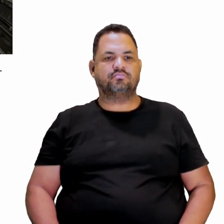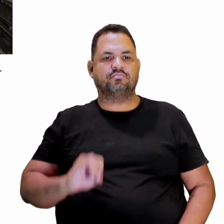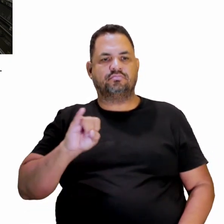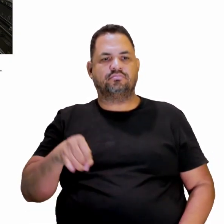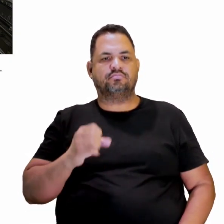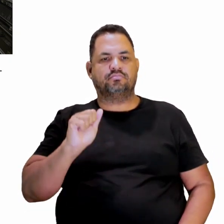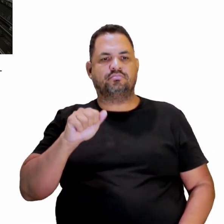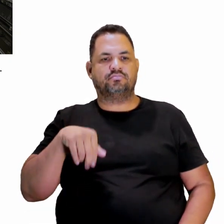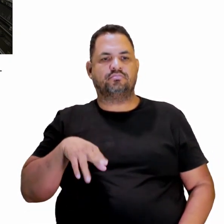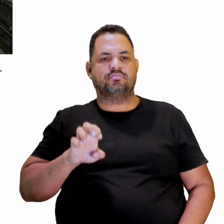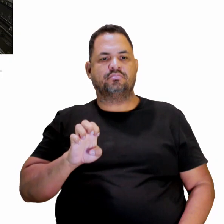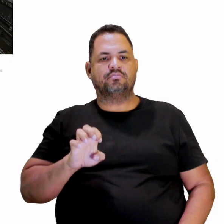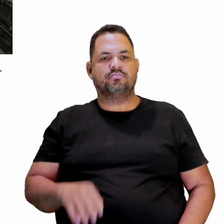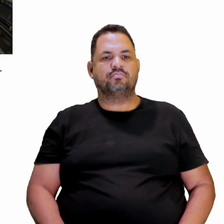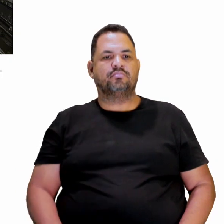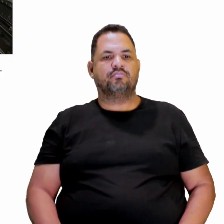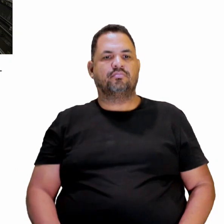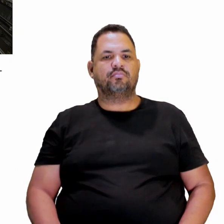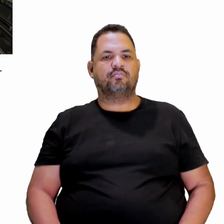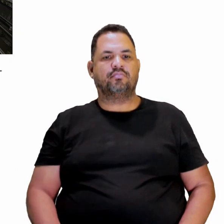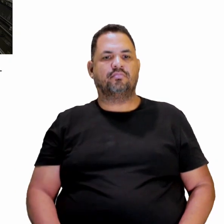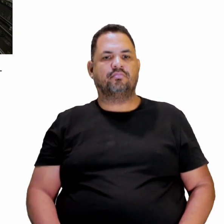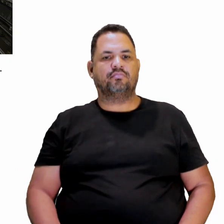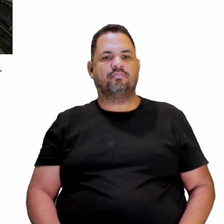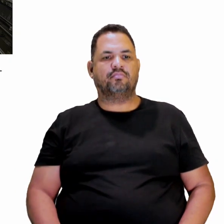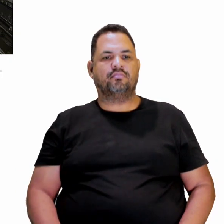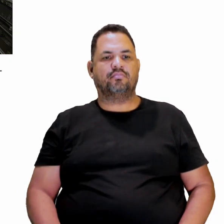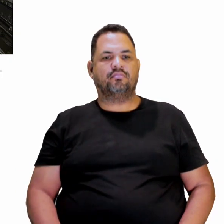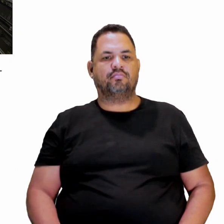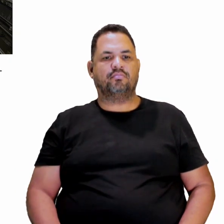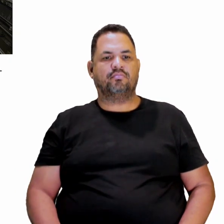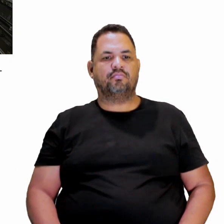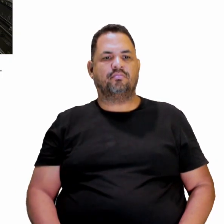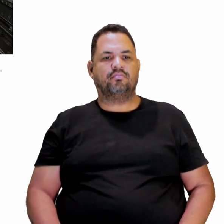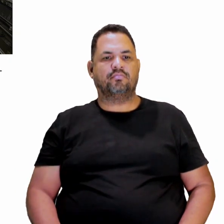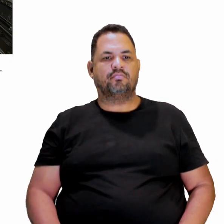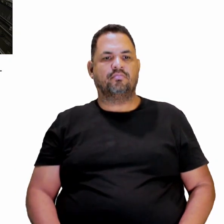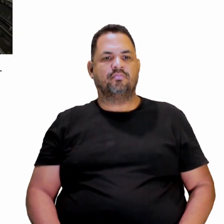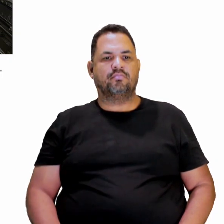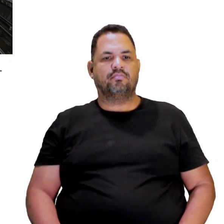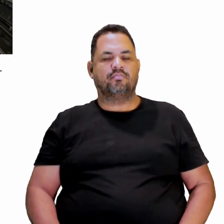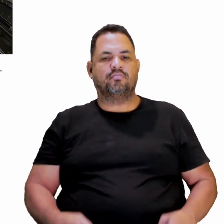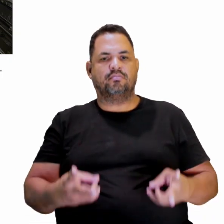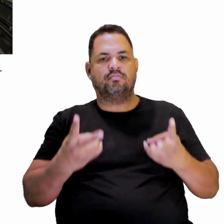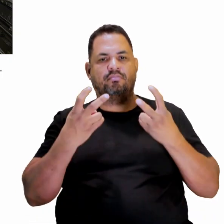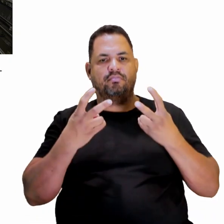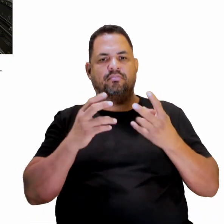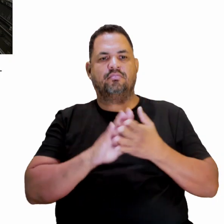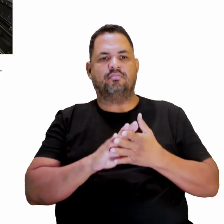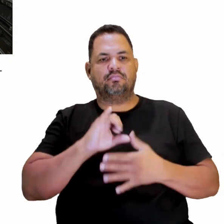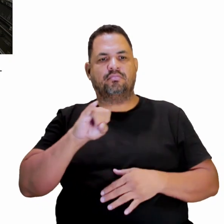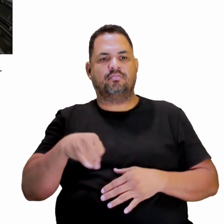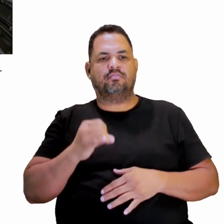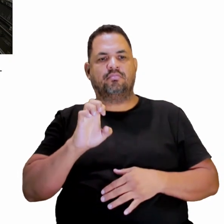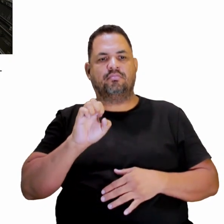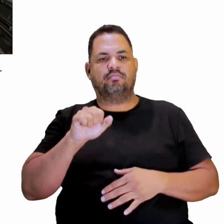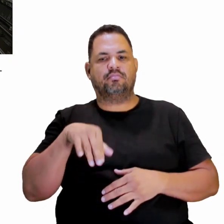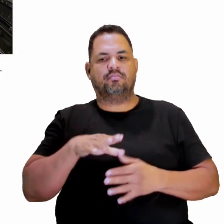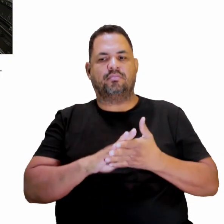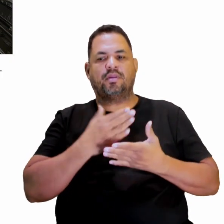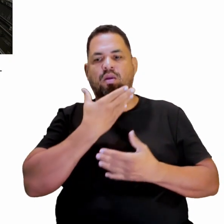Jane, whose parents never mentioned. Ou seja, perceba que a Jane,